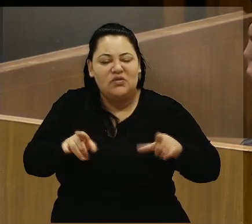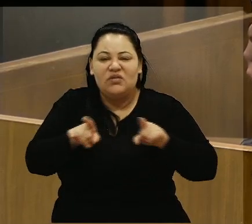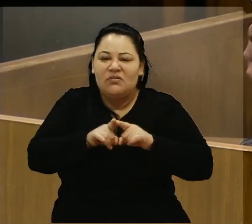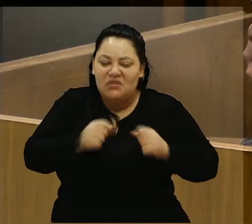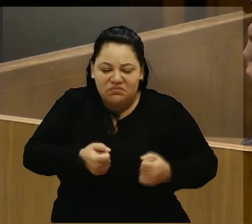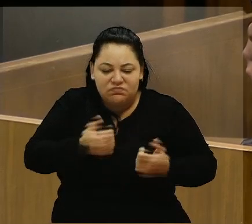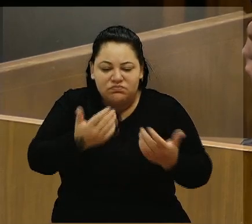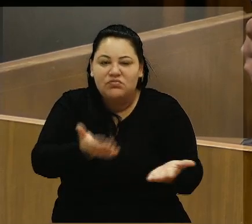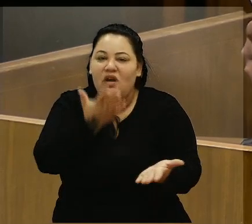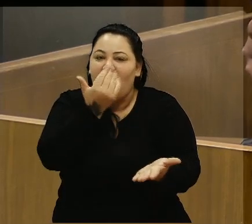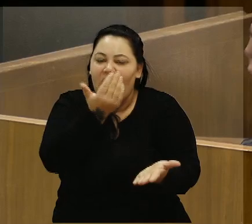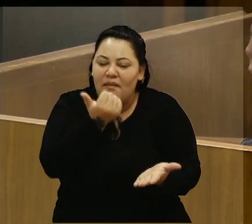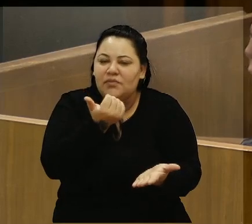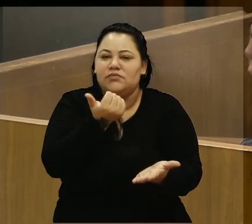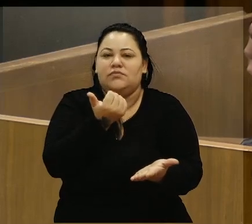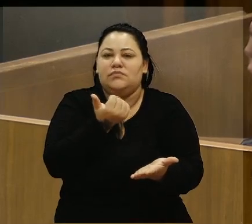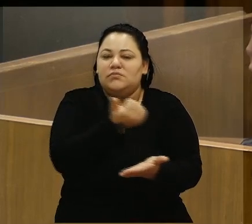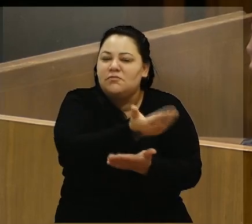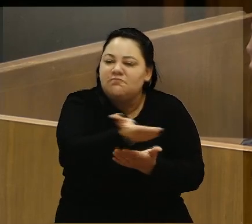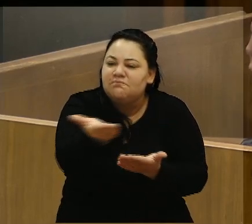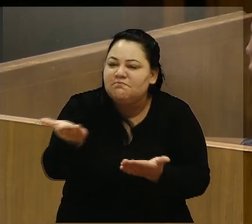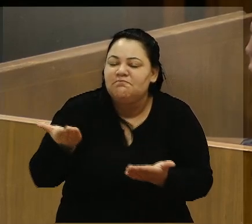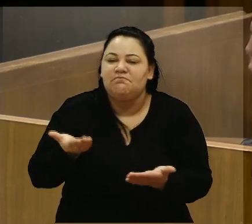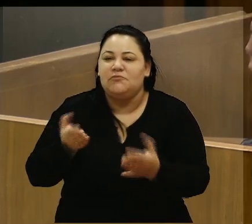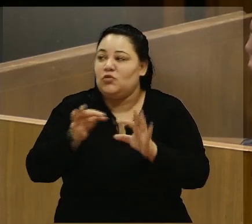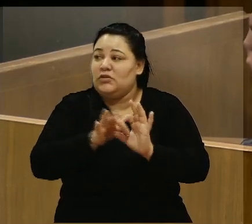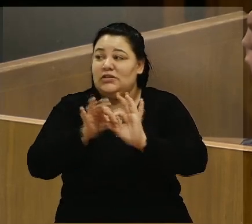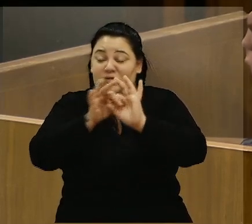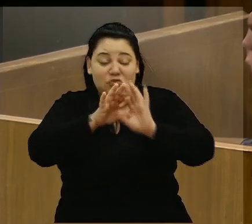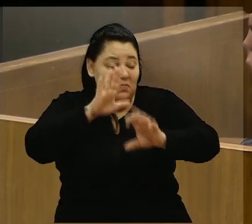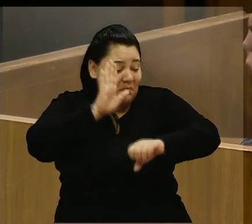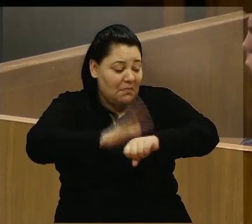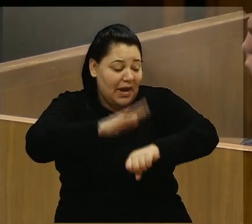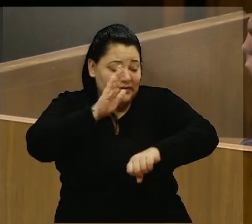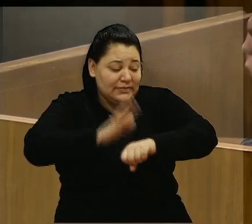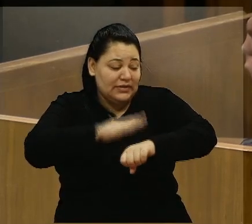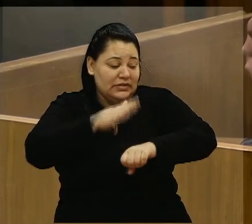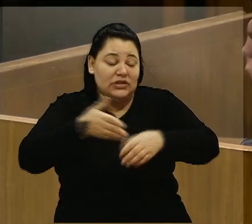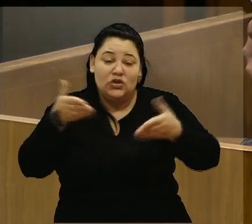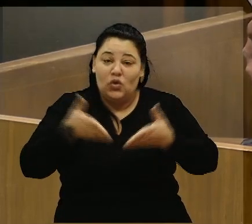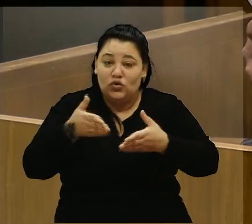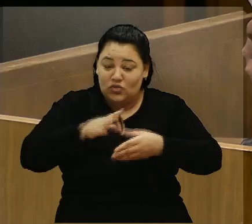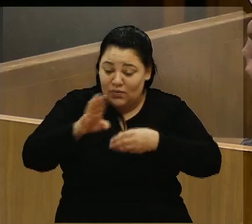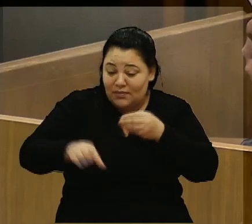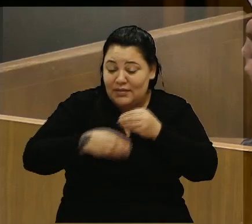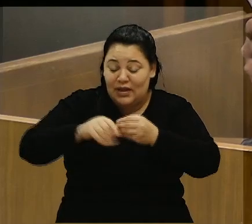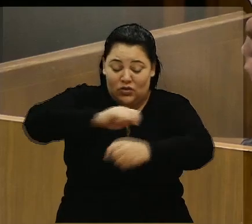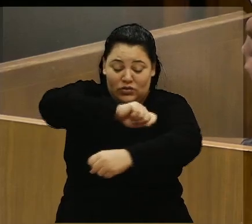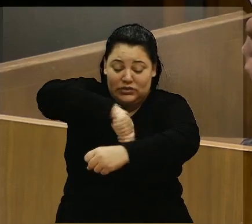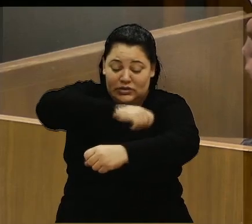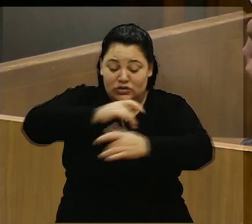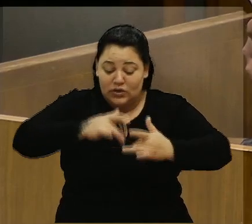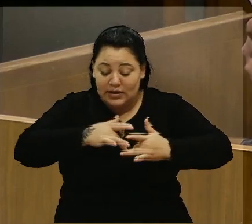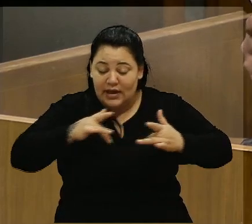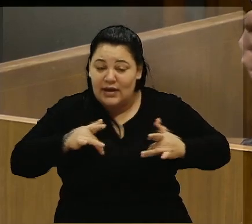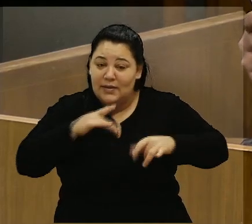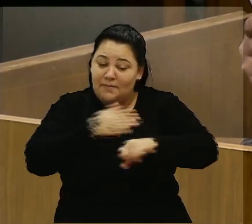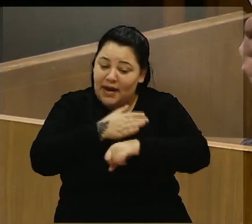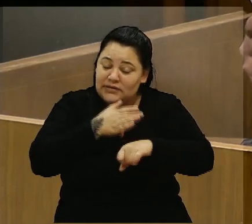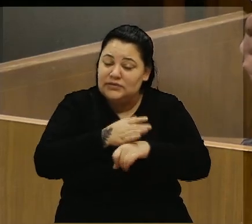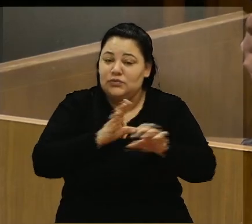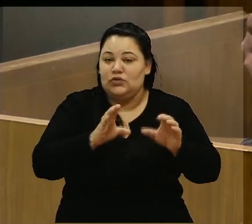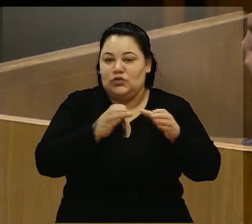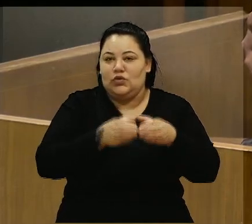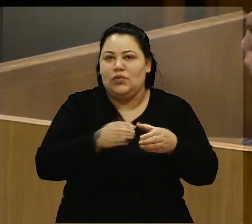mais precisava. De lá para cá, unimos ainda mais. Hoje, somadas as cozinhas solidárias que fazem parte do Fórum,